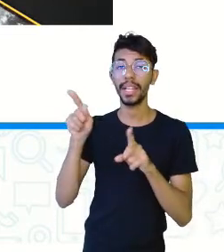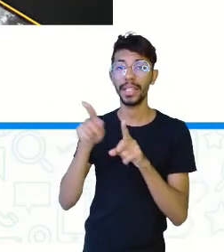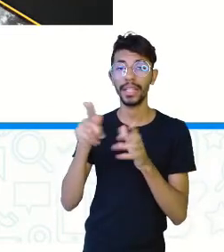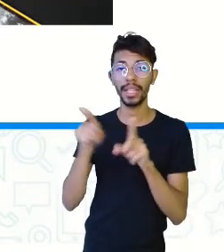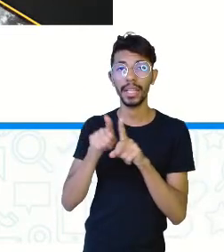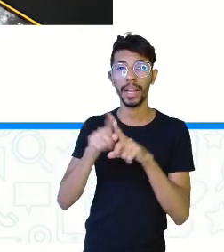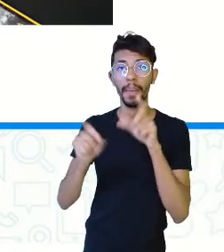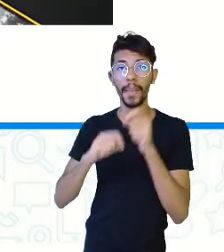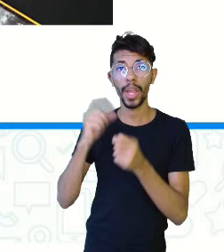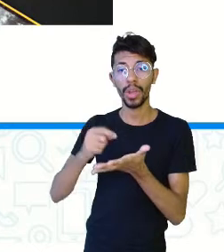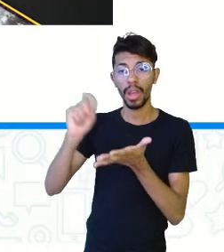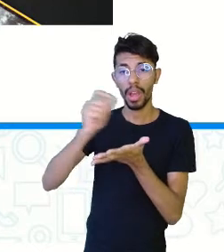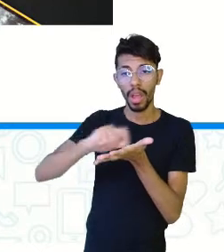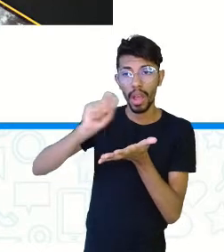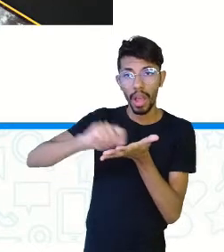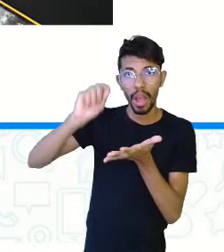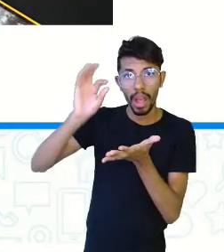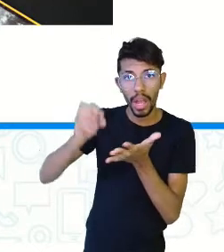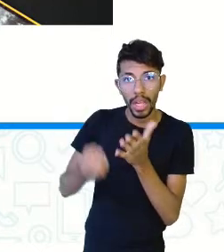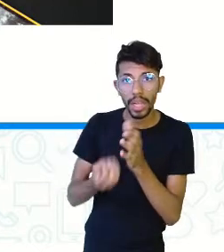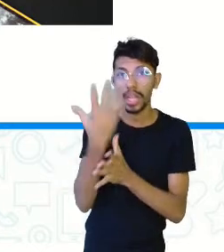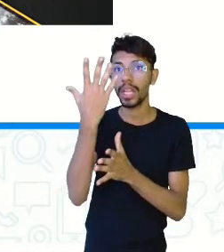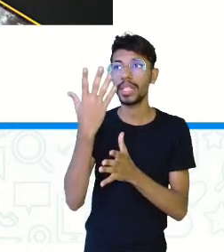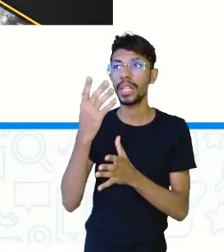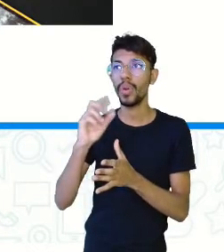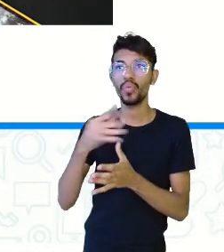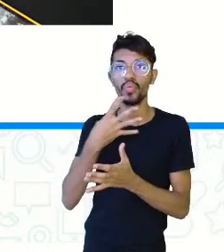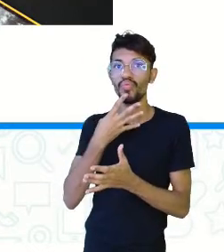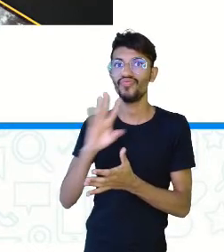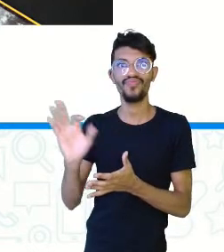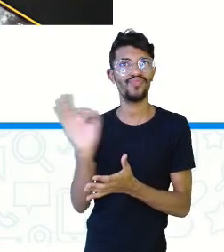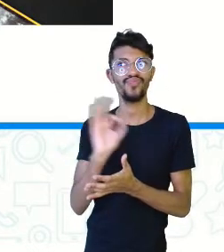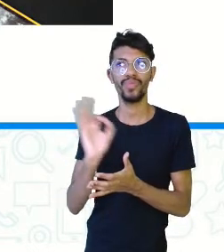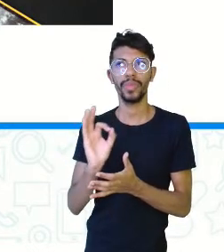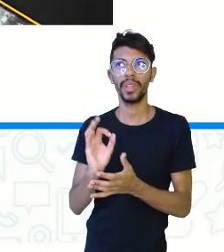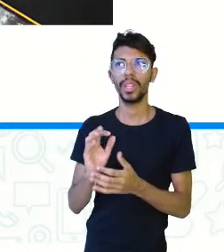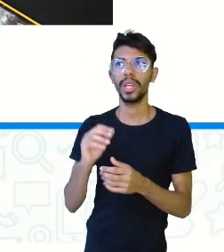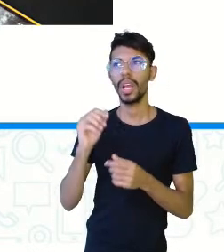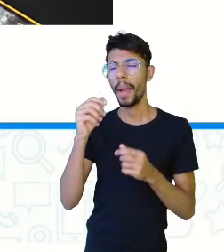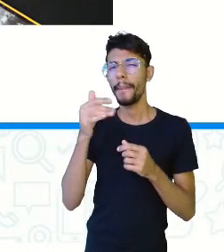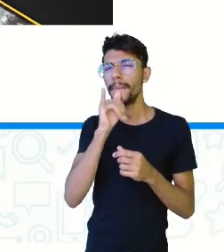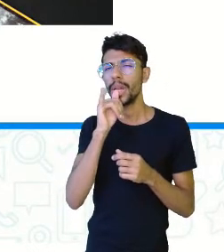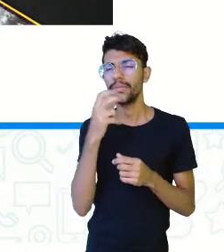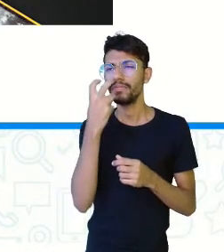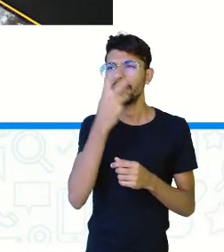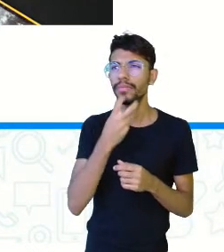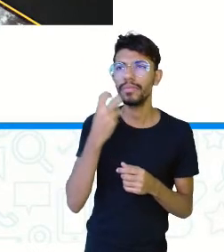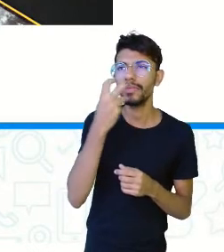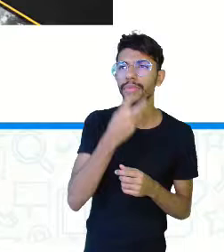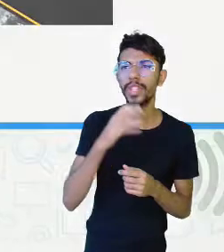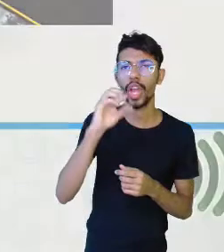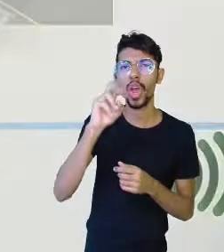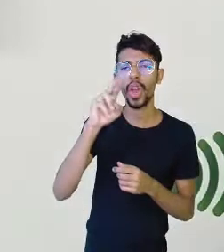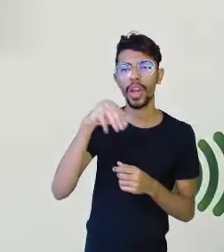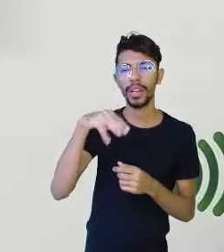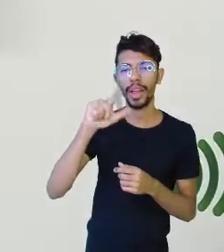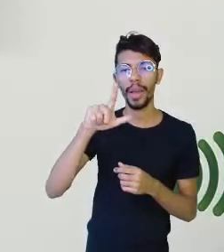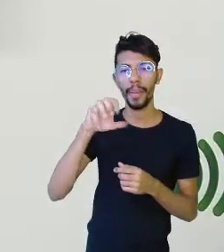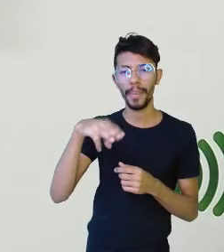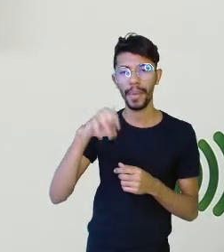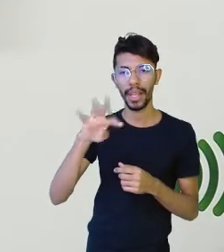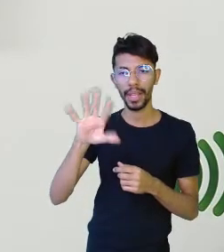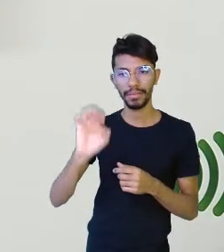que significa a palavra oralmente? Quer dizer que é passado de forma oral, falando, como eu estou falando com você agora. Então, os